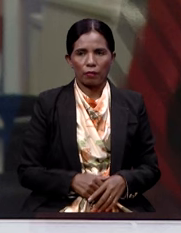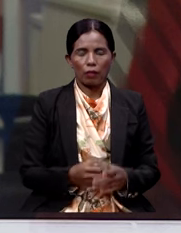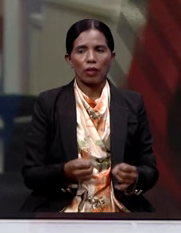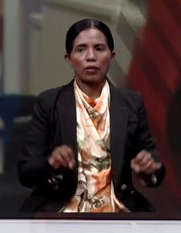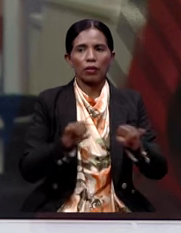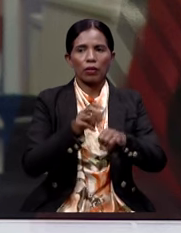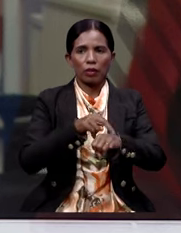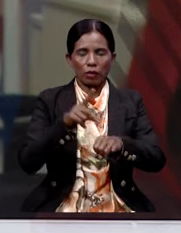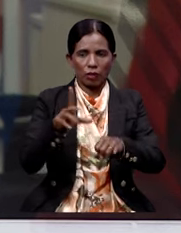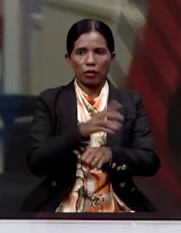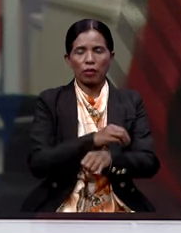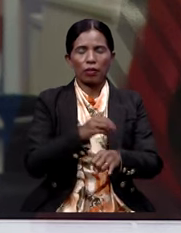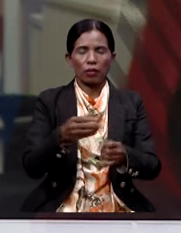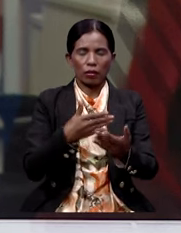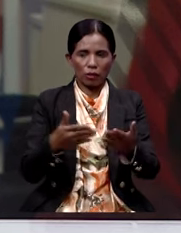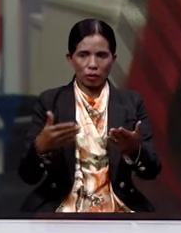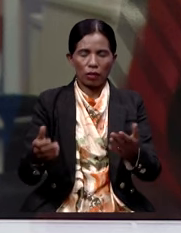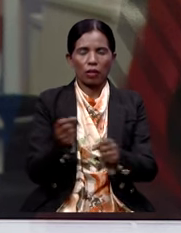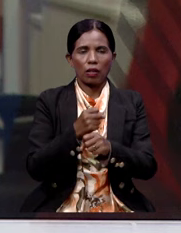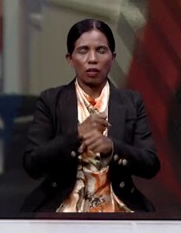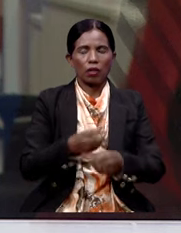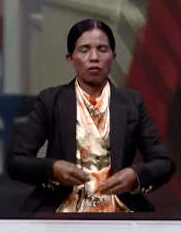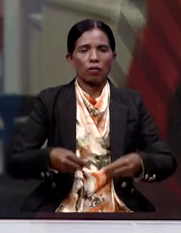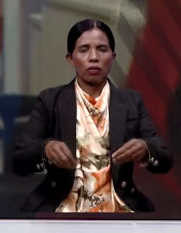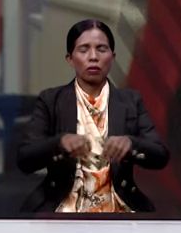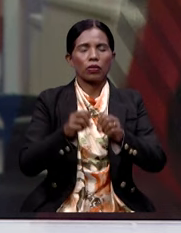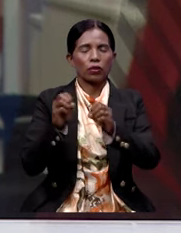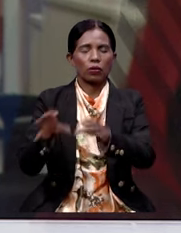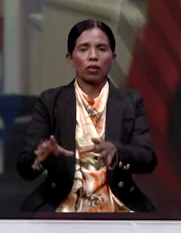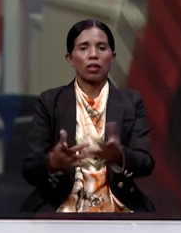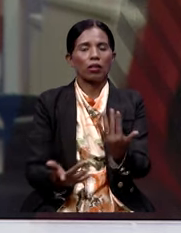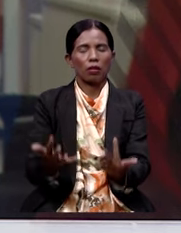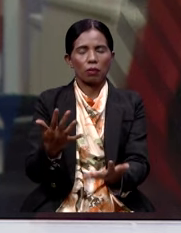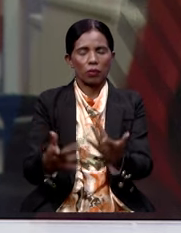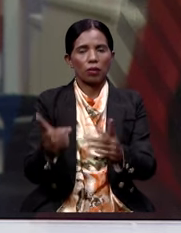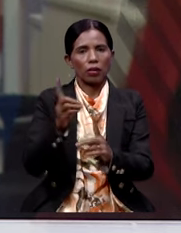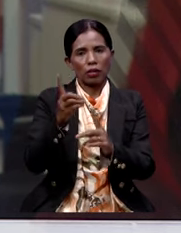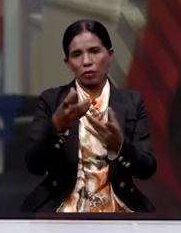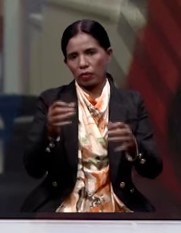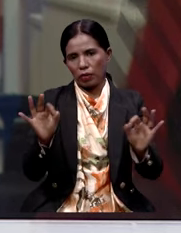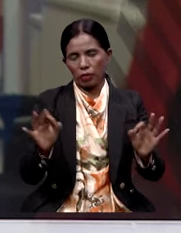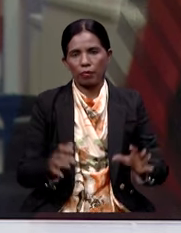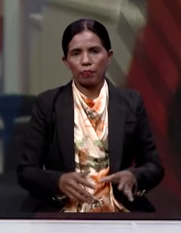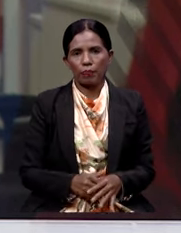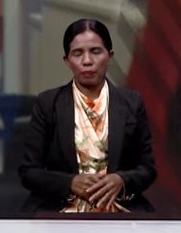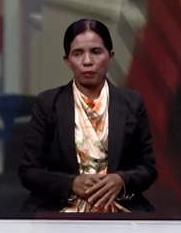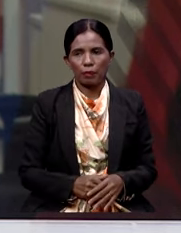Instituição Nacional de Farmácia no Produto Médico, ralo destruição em Muro, Liu Prazo.